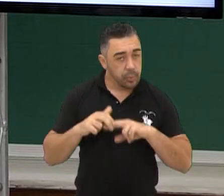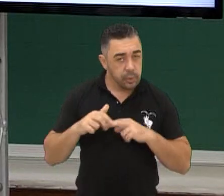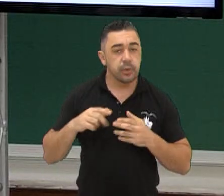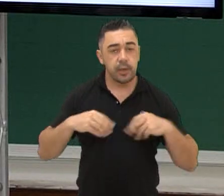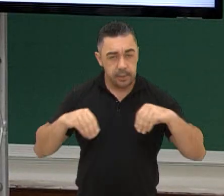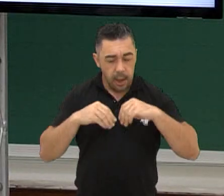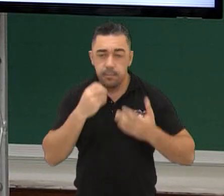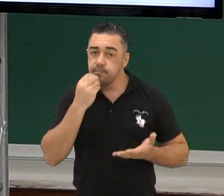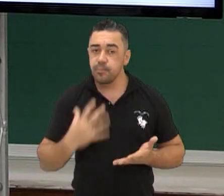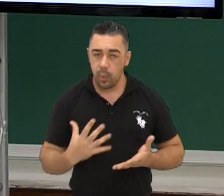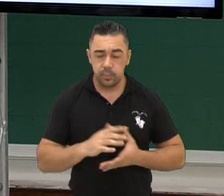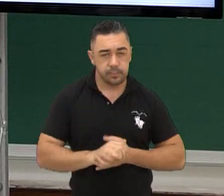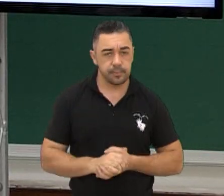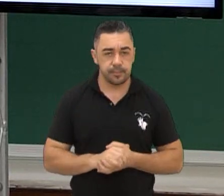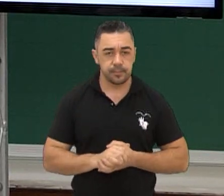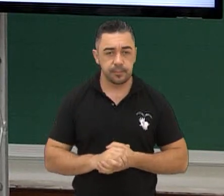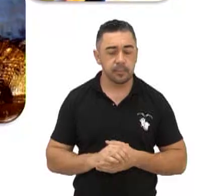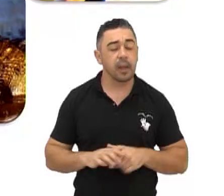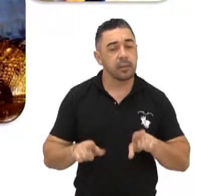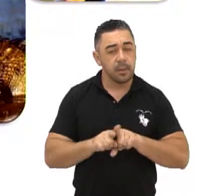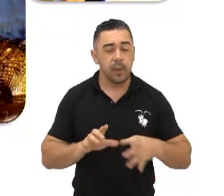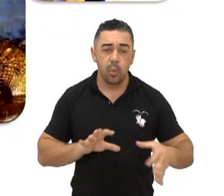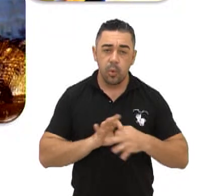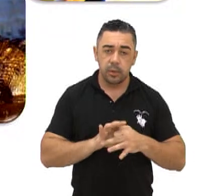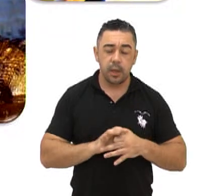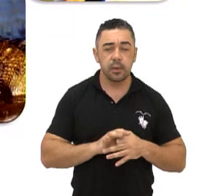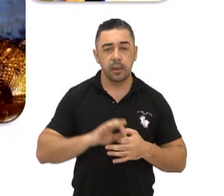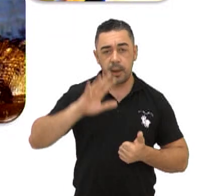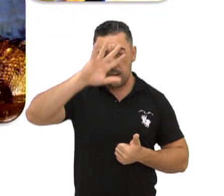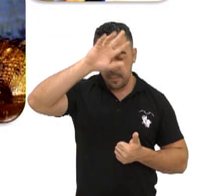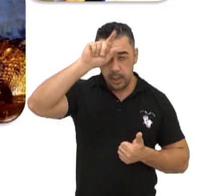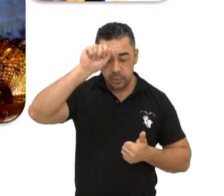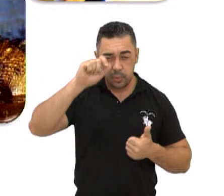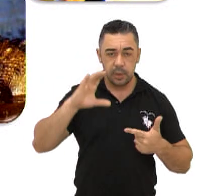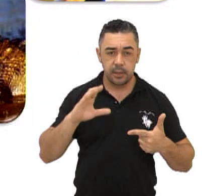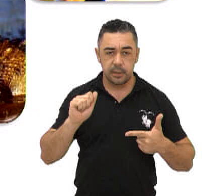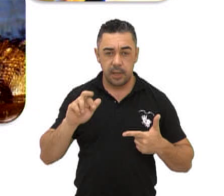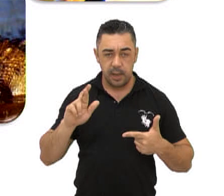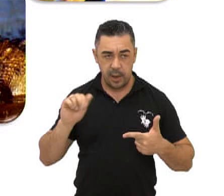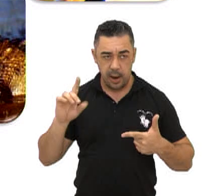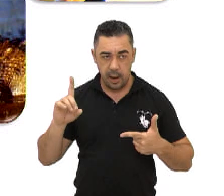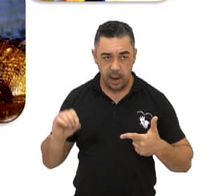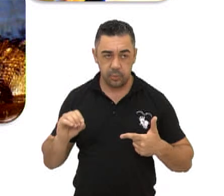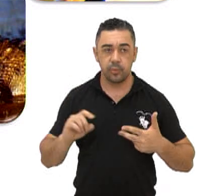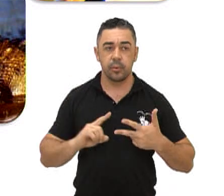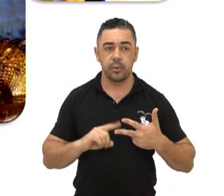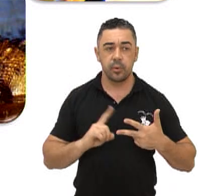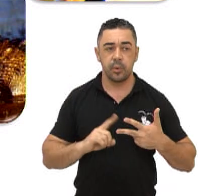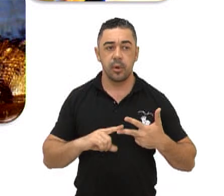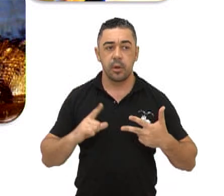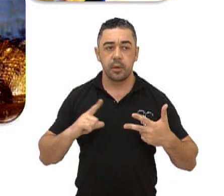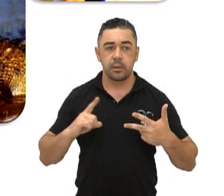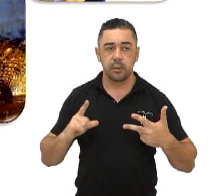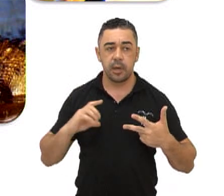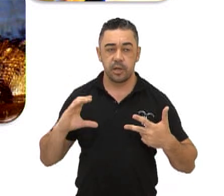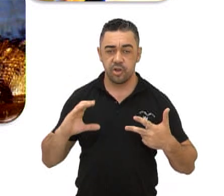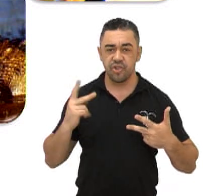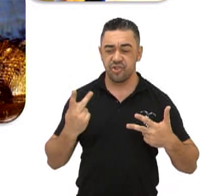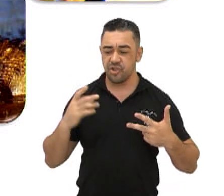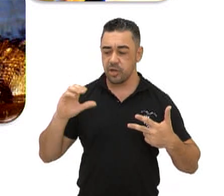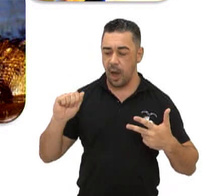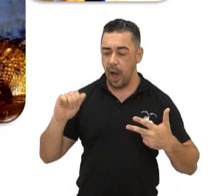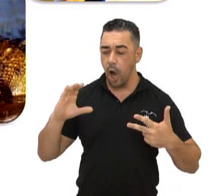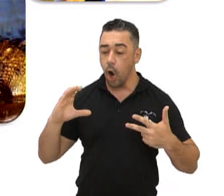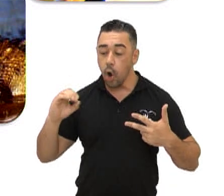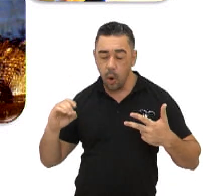mesmo. Tá? Está dizendo que conecta ali, então, Amazônia, Cerrado, o Chaco, que não é um bioma nosso, né, um bioma lá do Paraguai, mas ainda